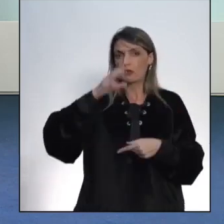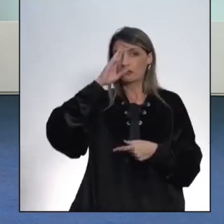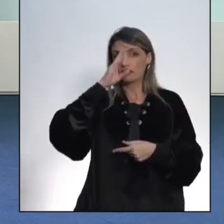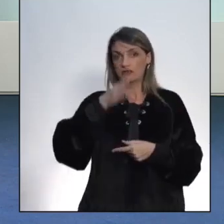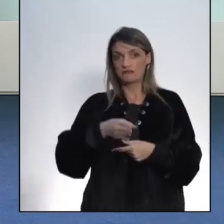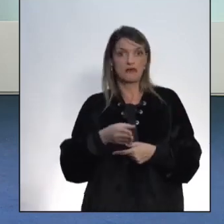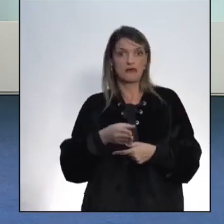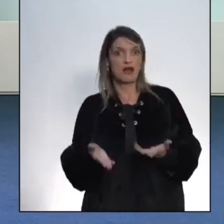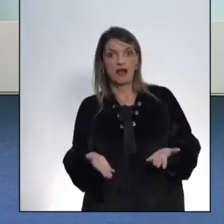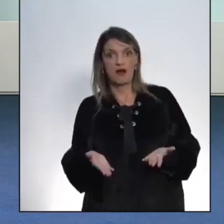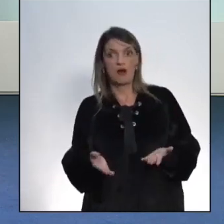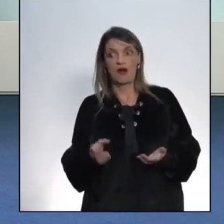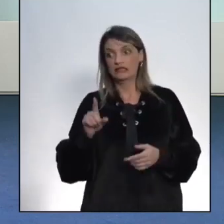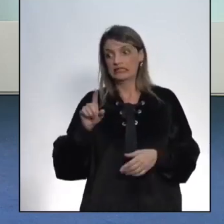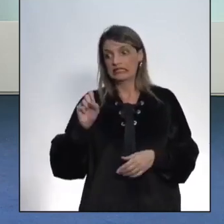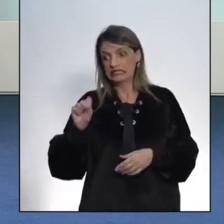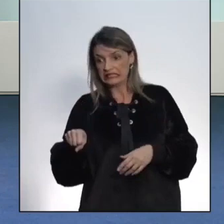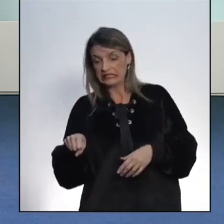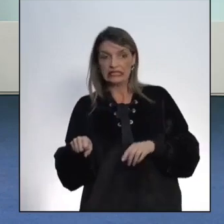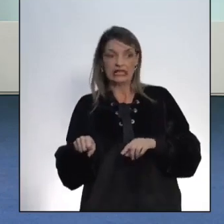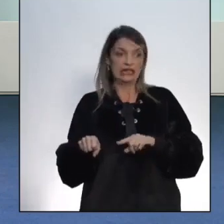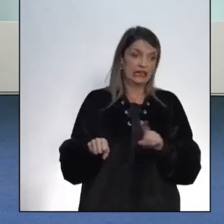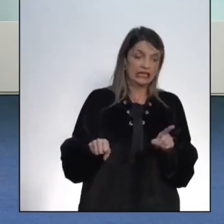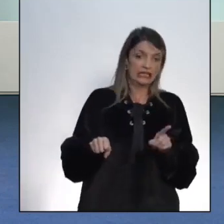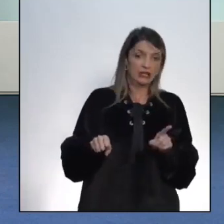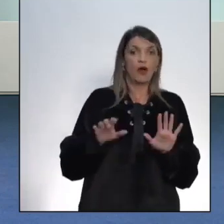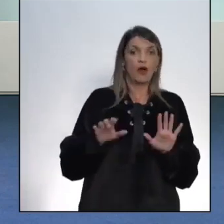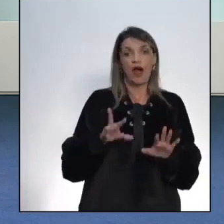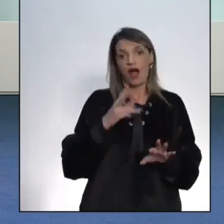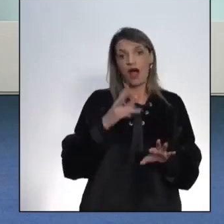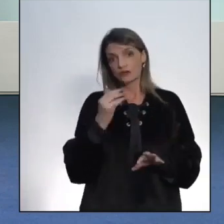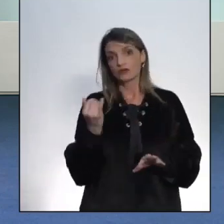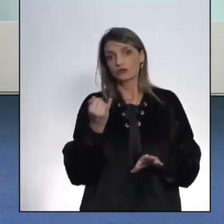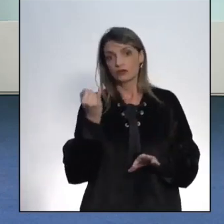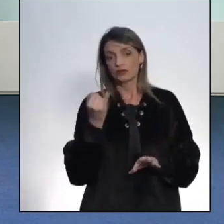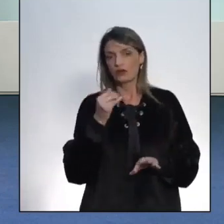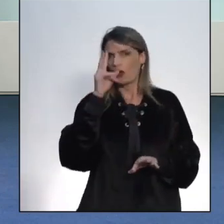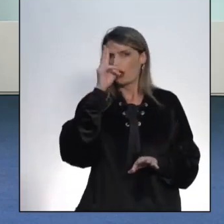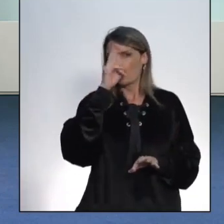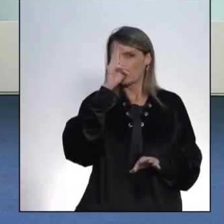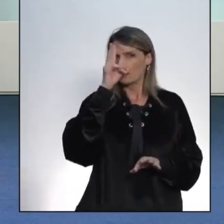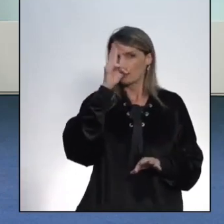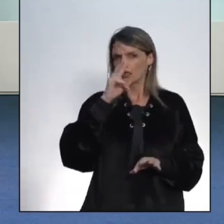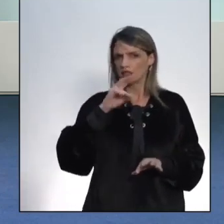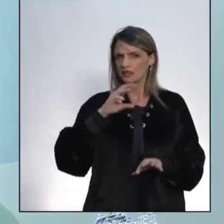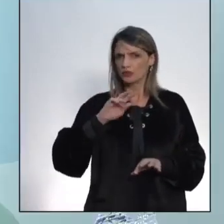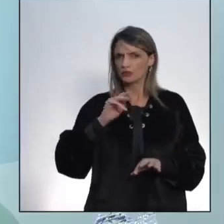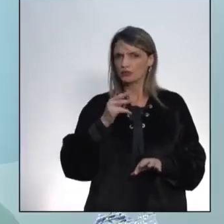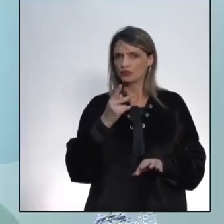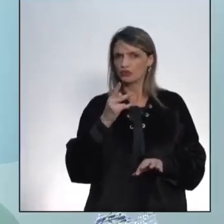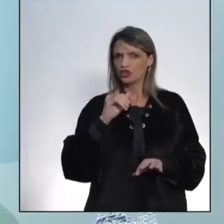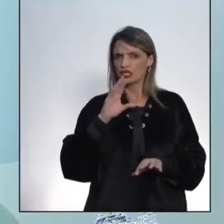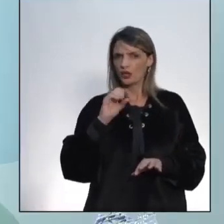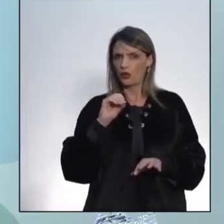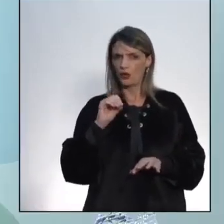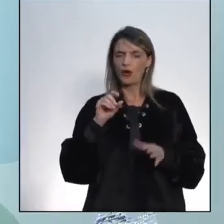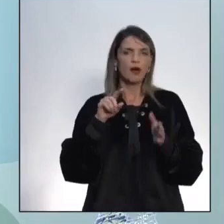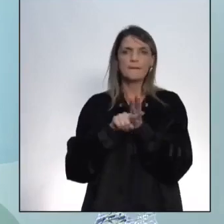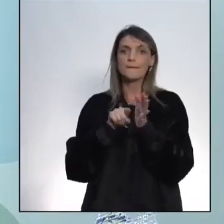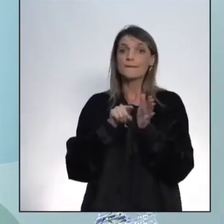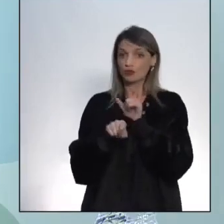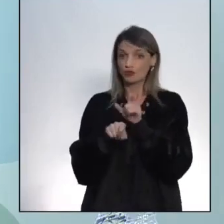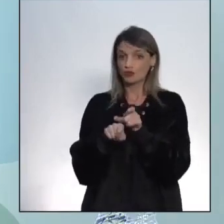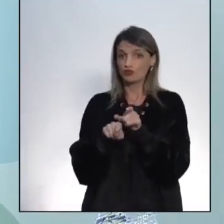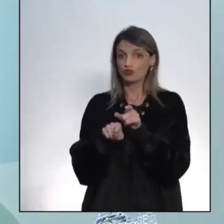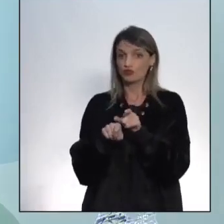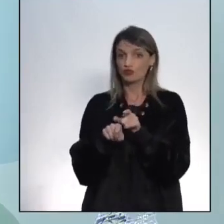posta? Acho ela muito importante. Só lembrando, Francisco, que essa pergunta está